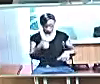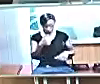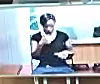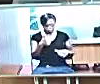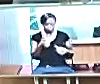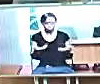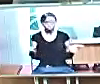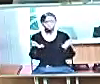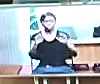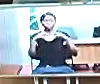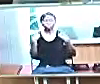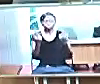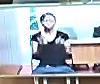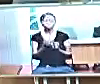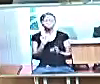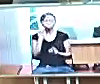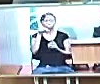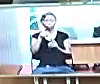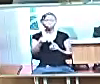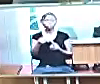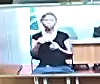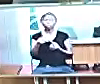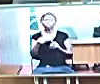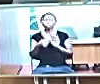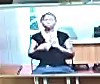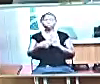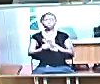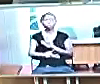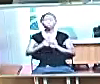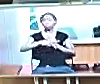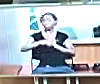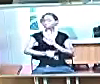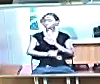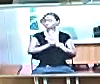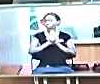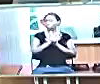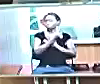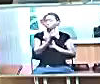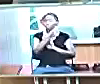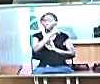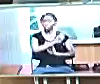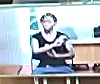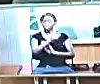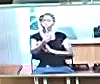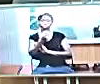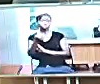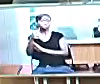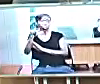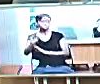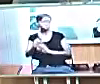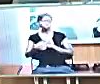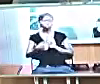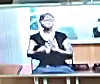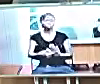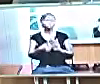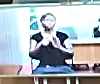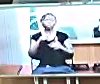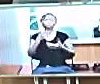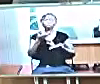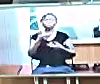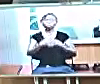essa audiência tem a finalidade de debater o projeto de lei 1 55m 18 questões sobre a revisão pelo plano de ação governamental